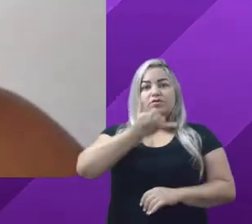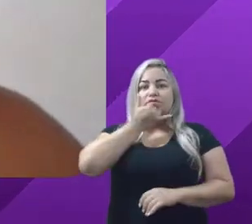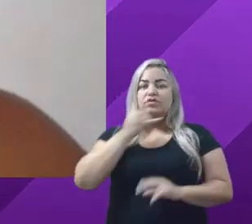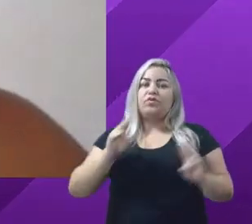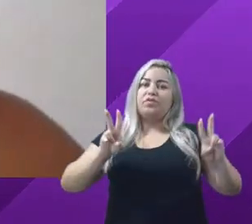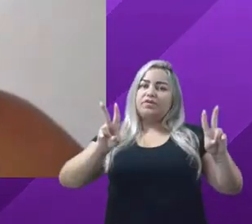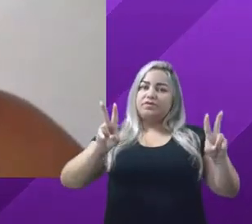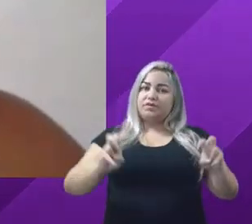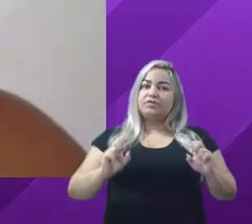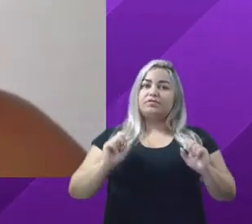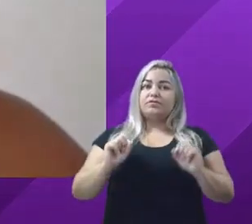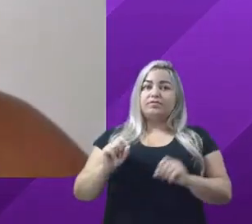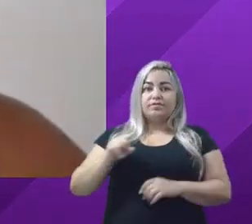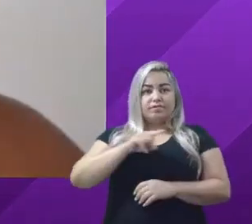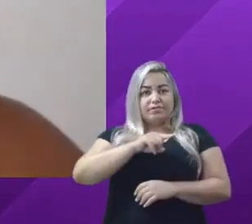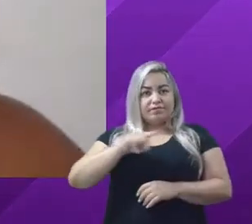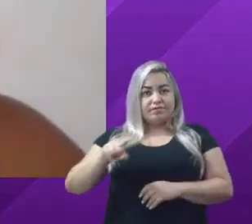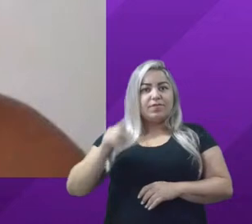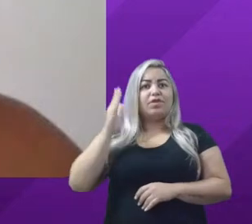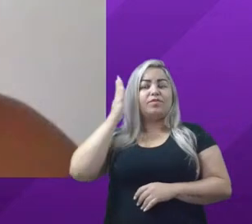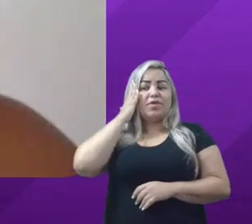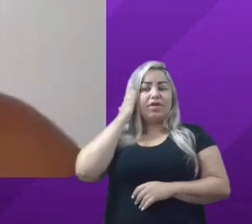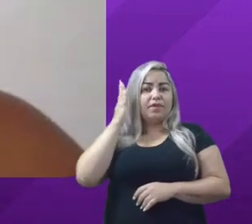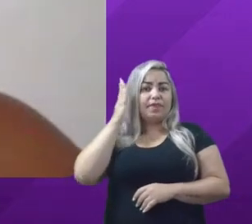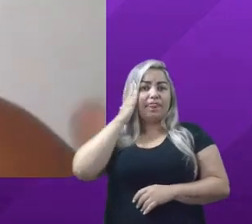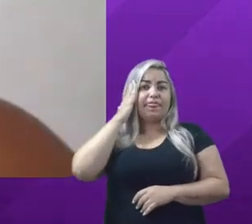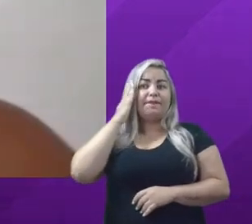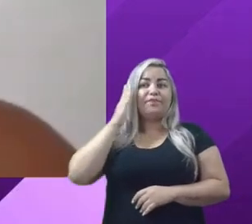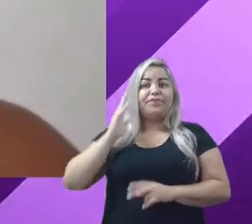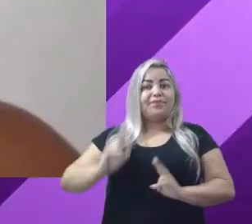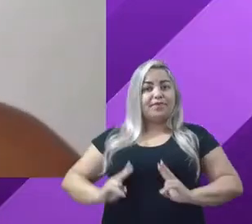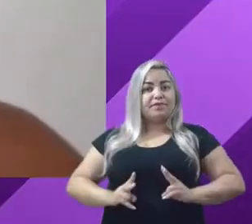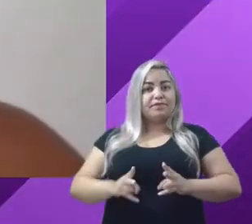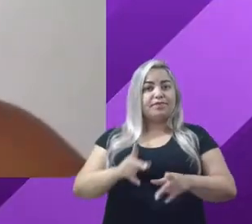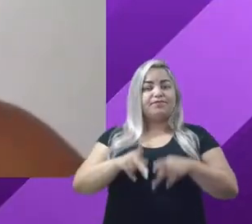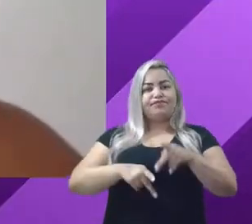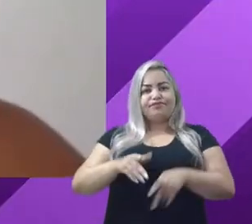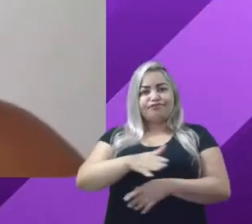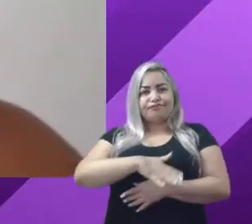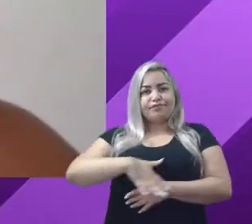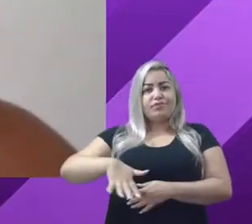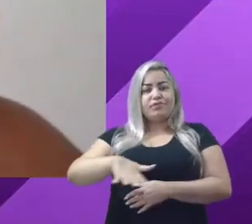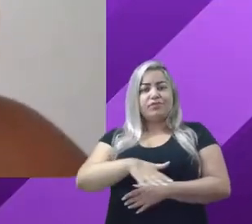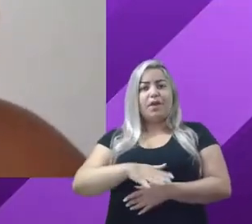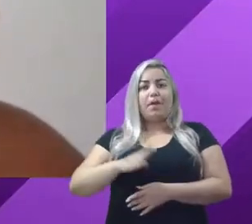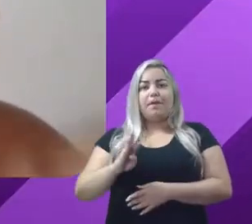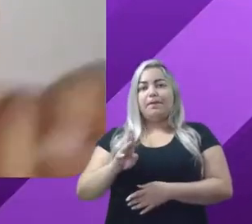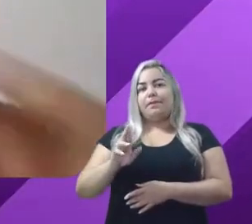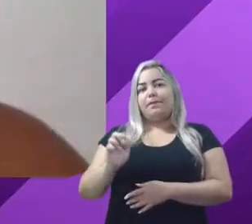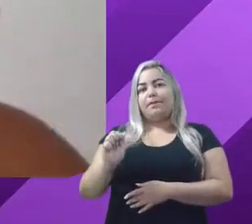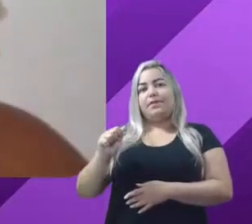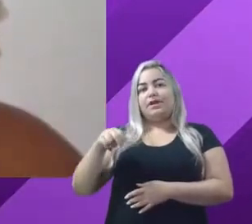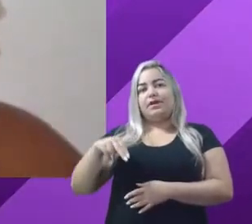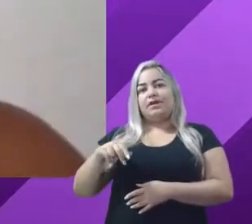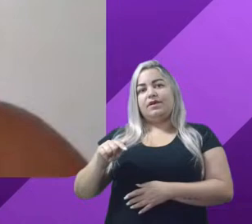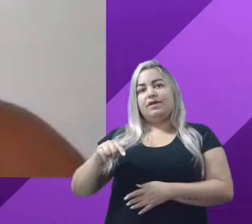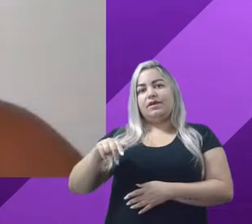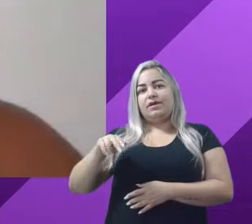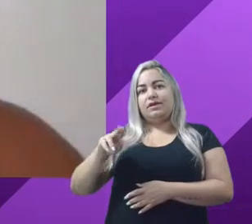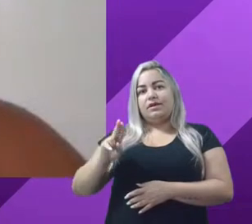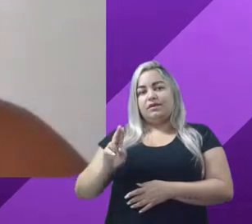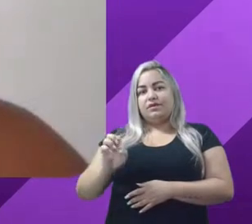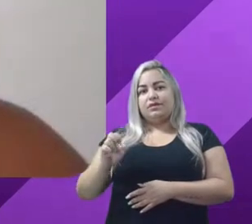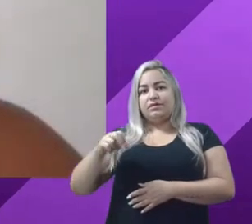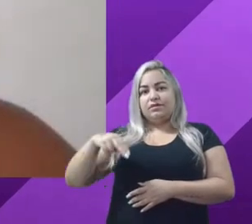expressão. Vocês vão saber que a parte que ficou aqui, a população que foi atingida pela Braskem e que não foi realocada